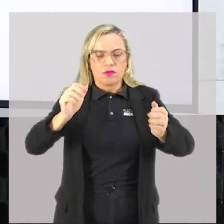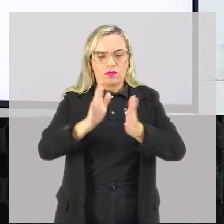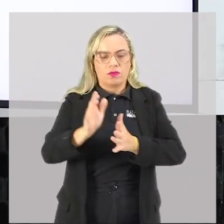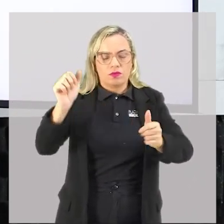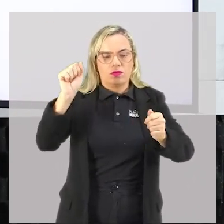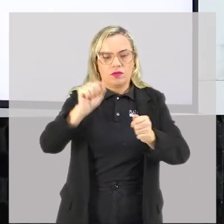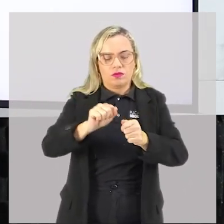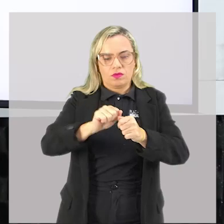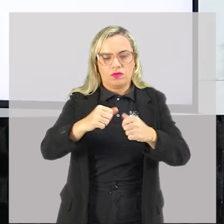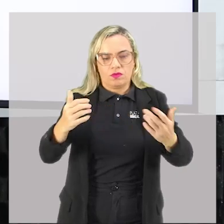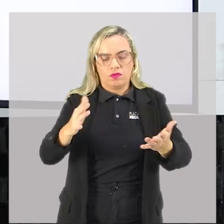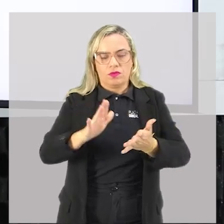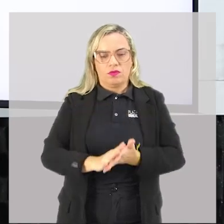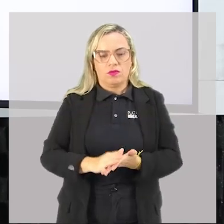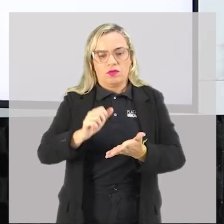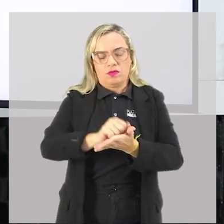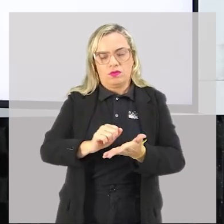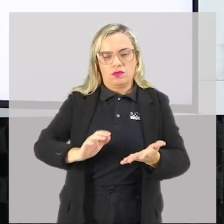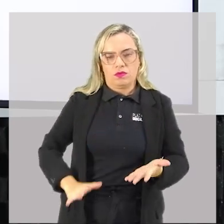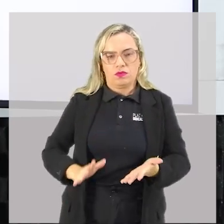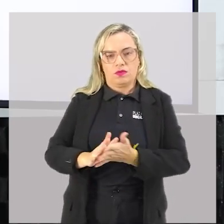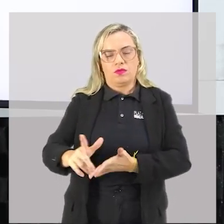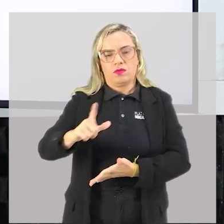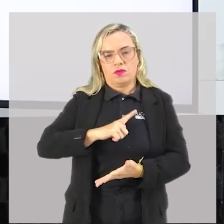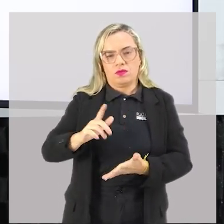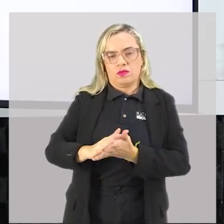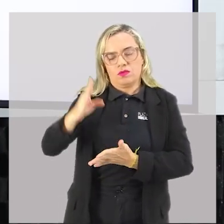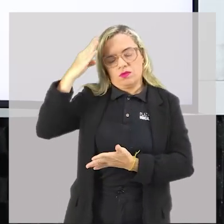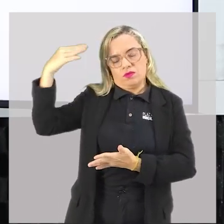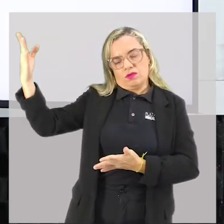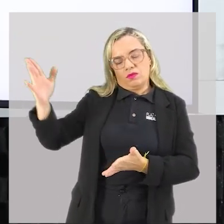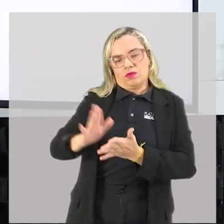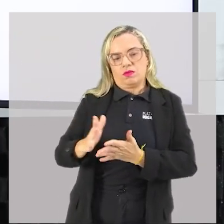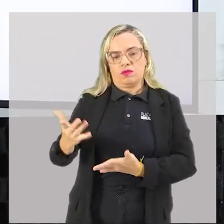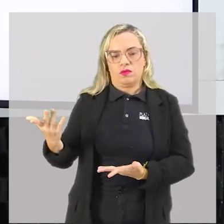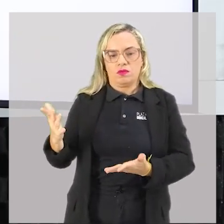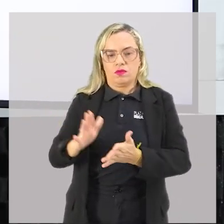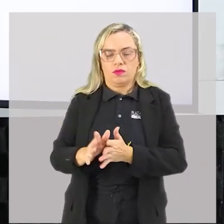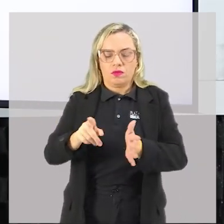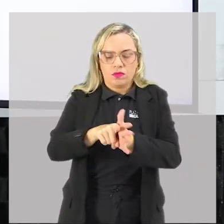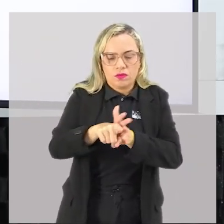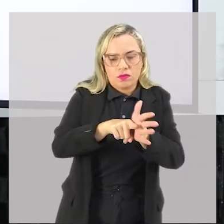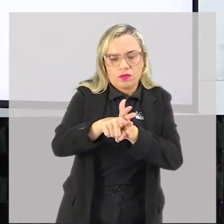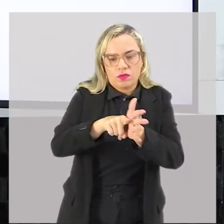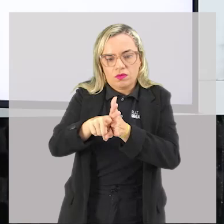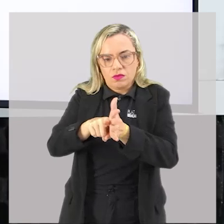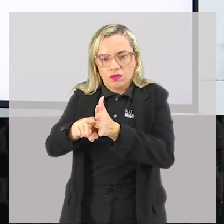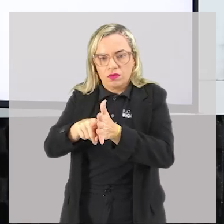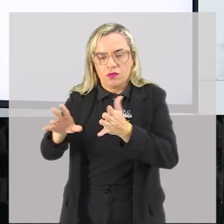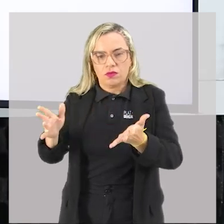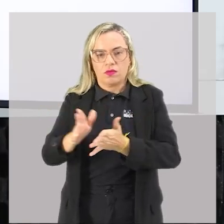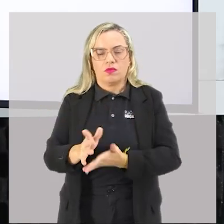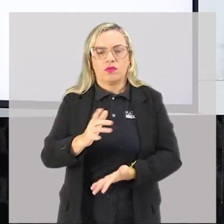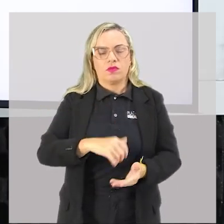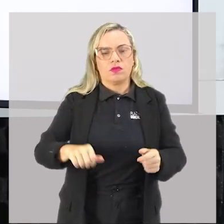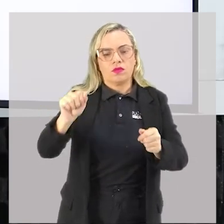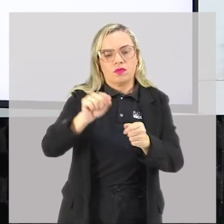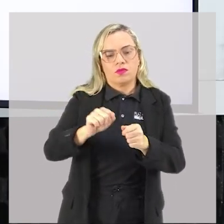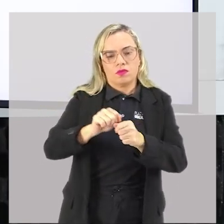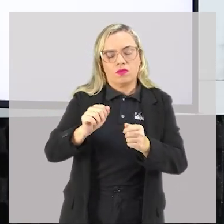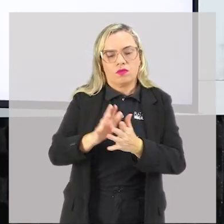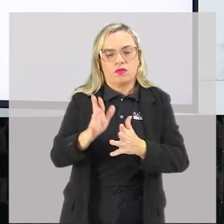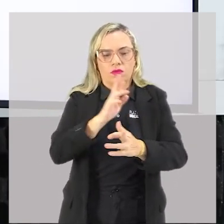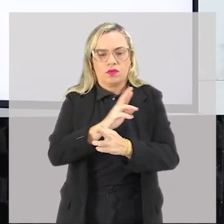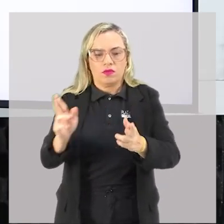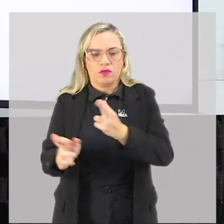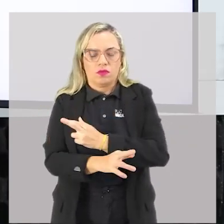uma atividade, como se você estivesse entrevistando uma celebridade, ou fazer pesquisas a respeito de